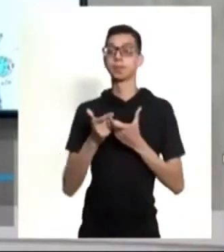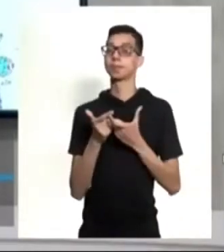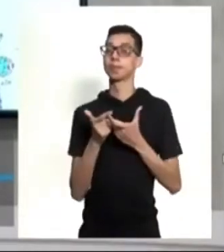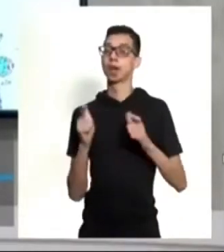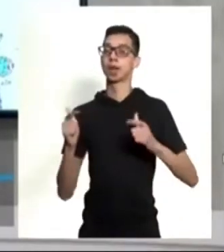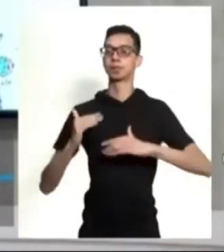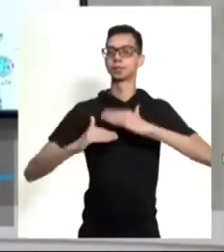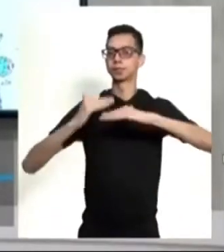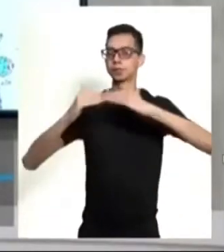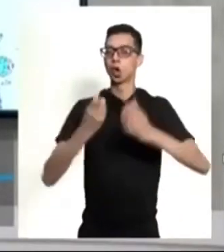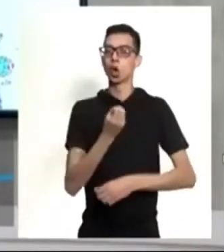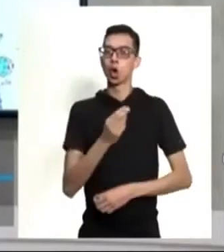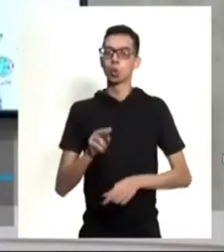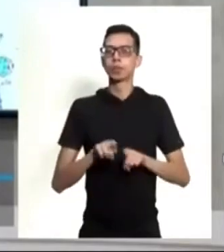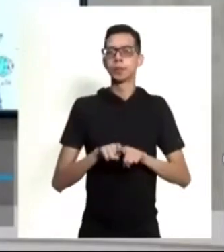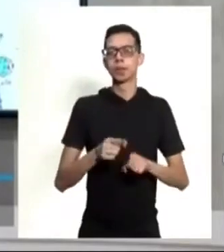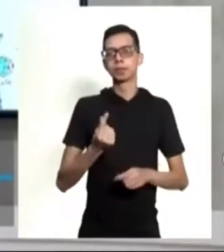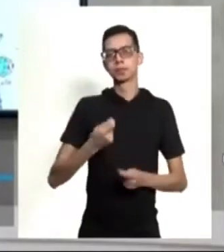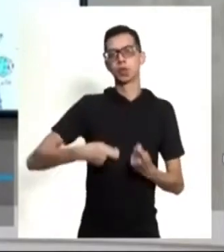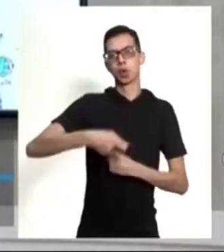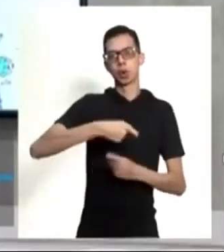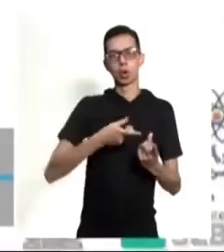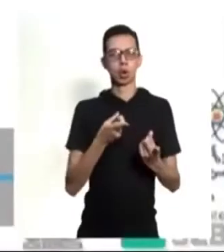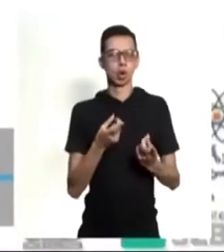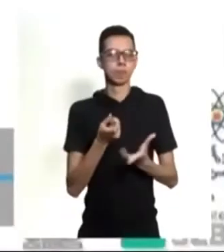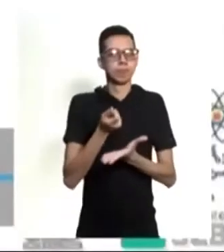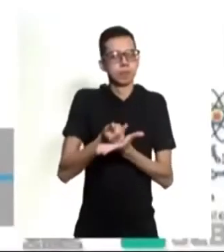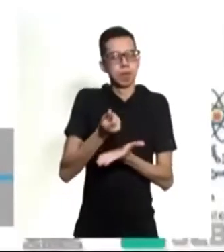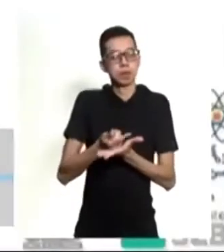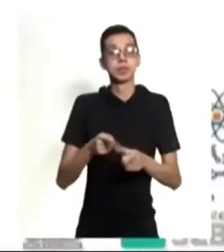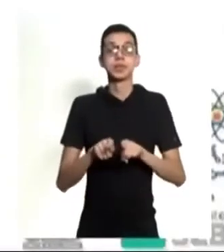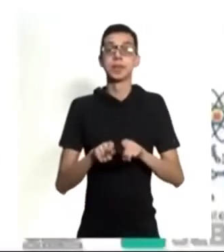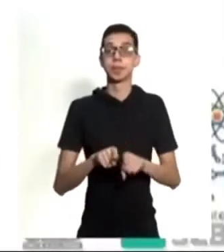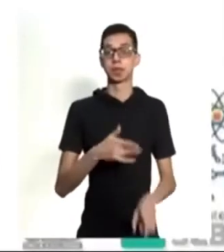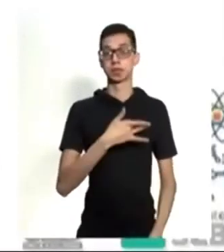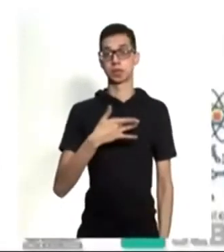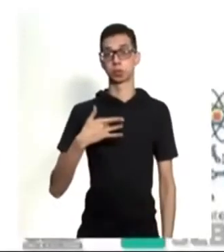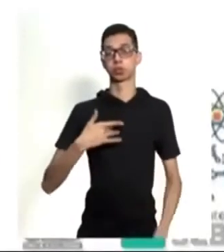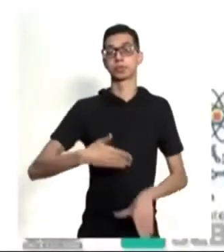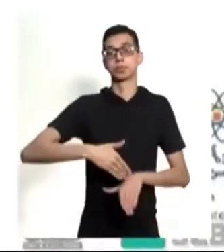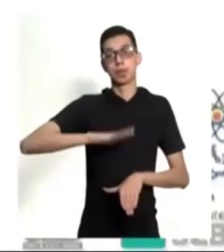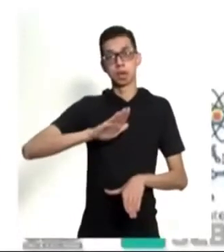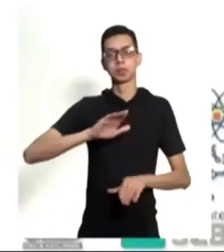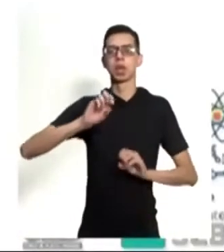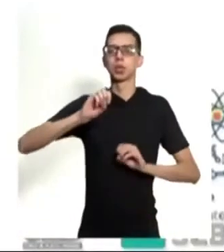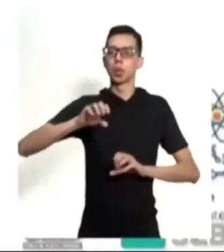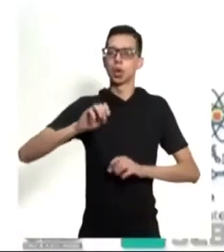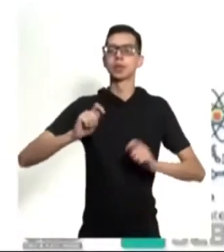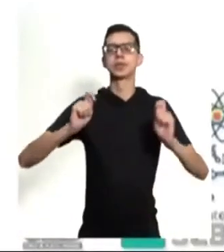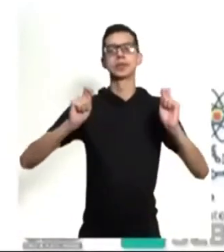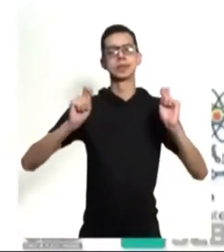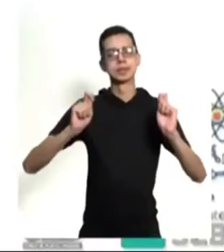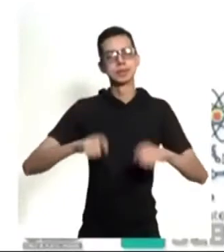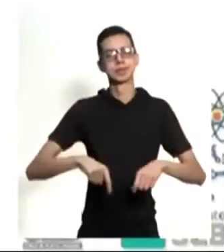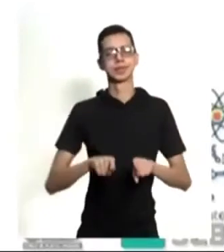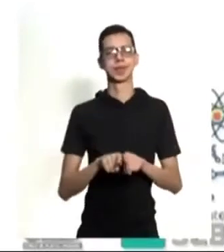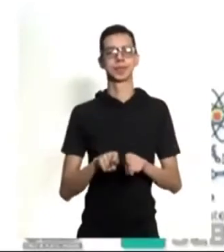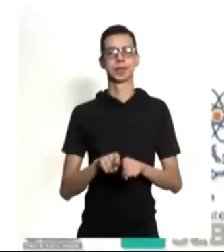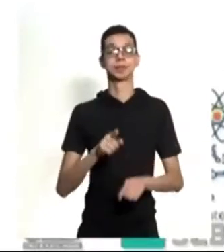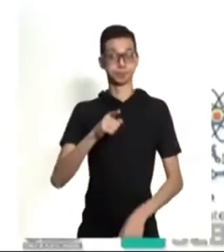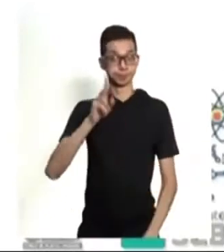comércio, né? E, claro, mais acesso à saúde e à educação. Vamos lembrar?